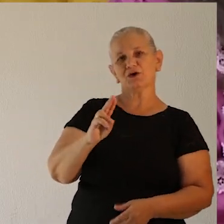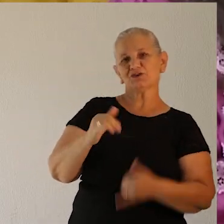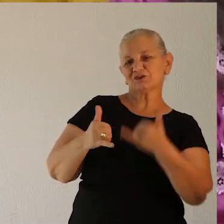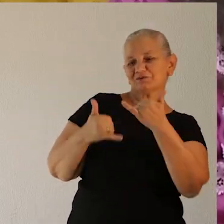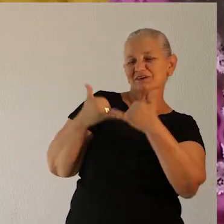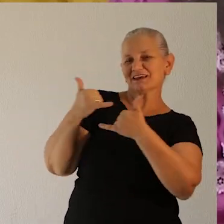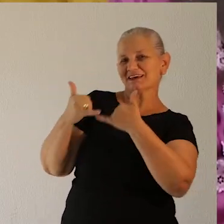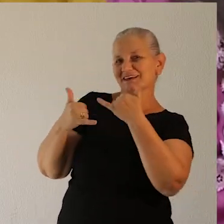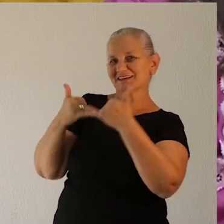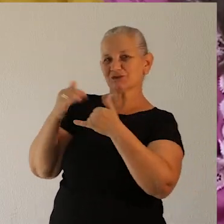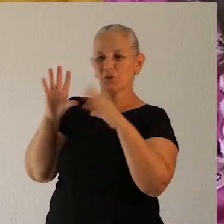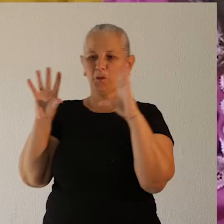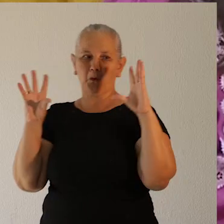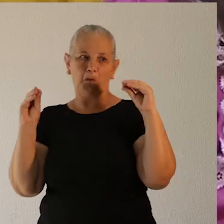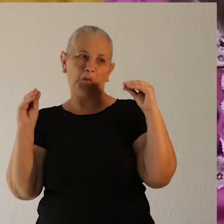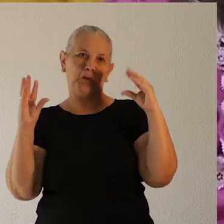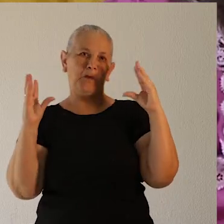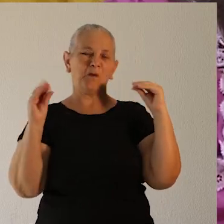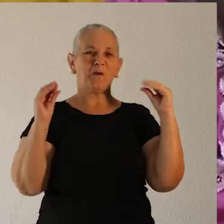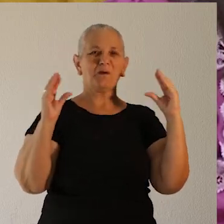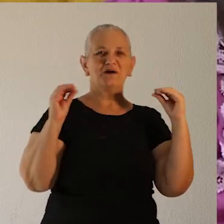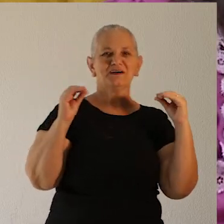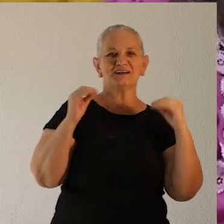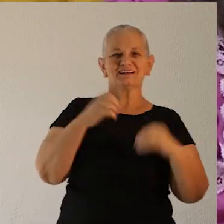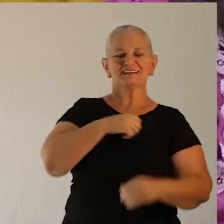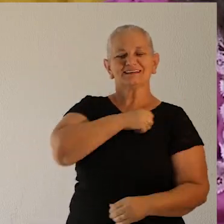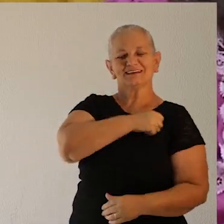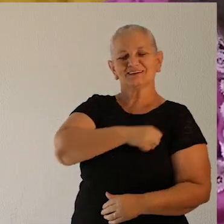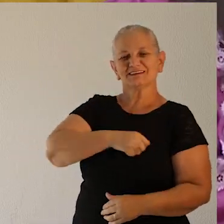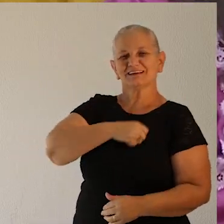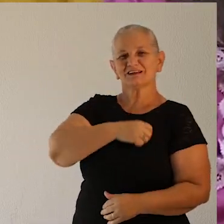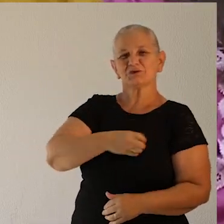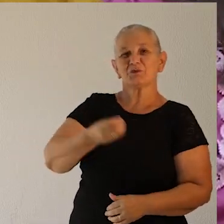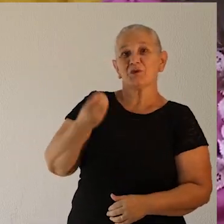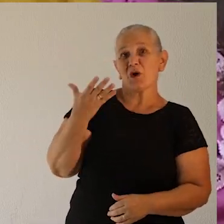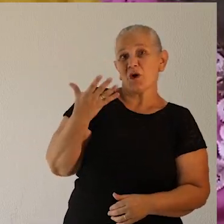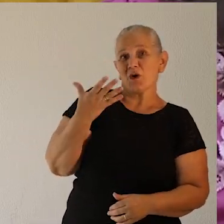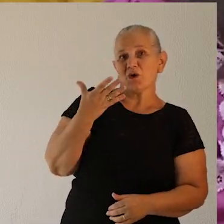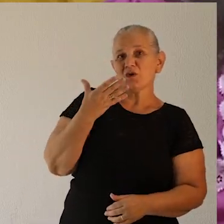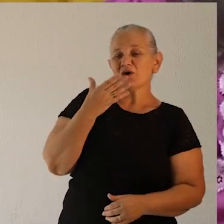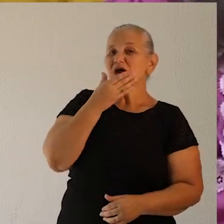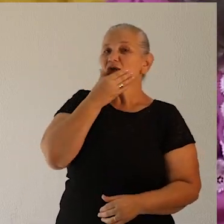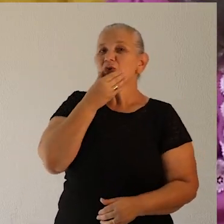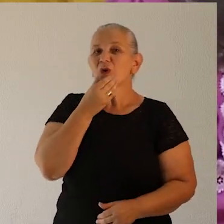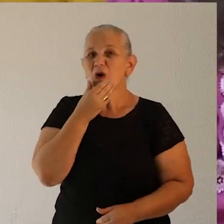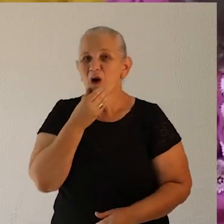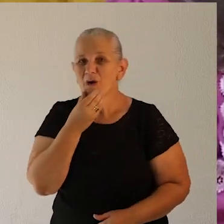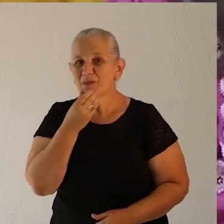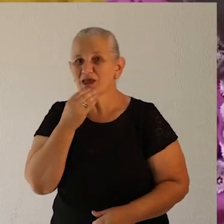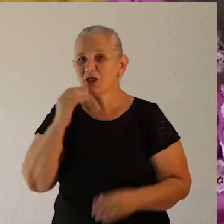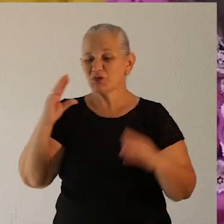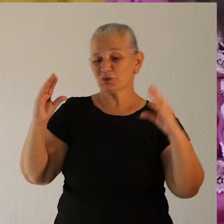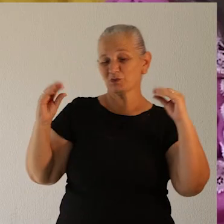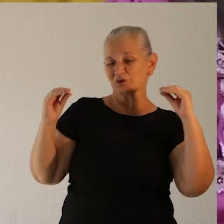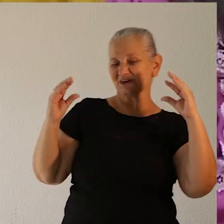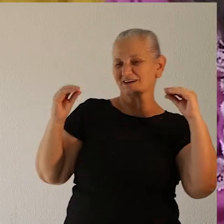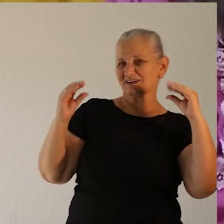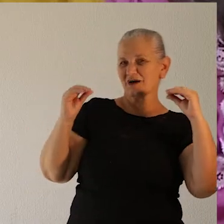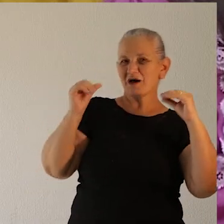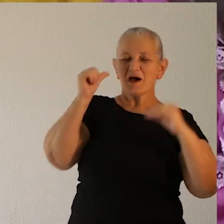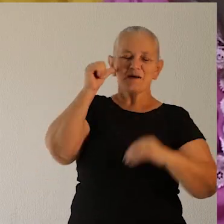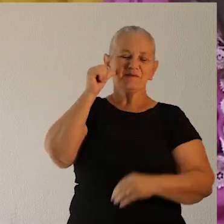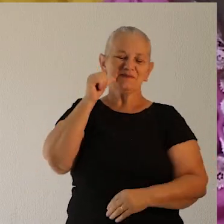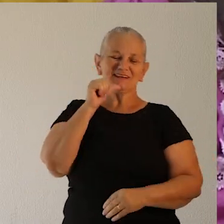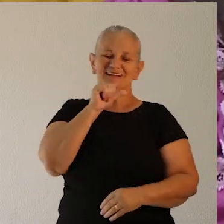dos Bonecos. Ai, que saudade boa do seu Romeu dos Bonecos. Mãe,